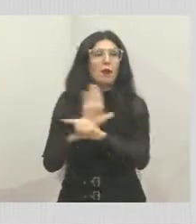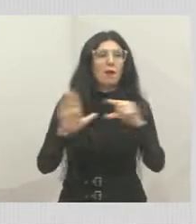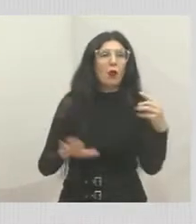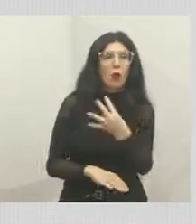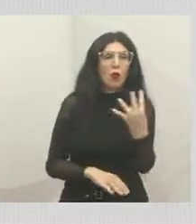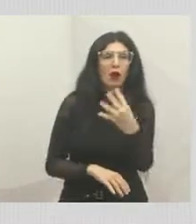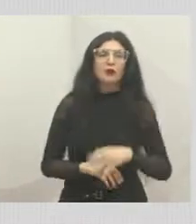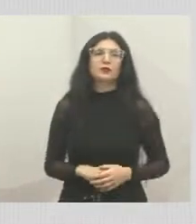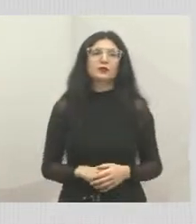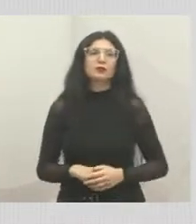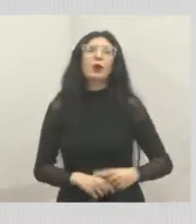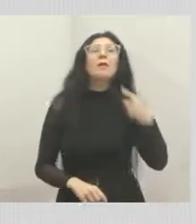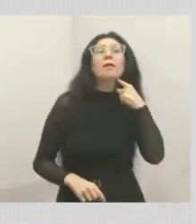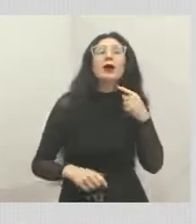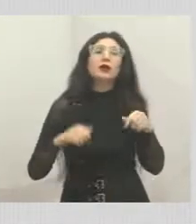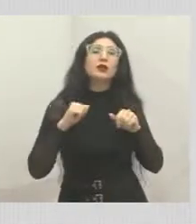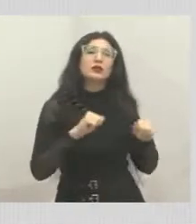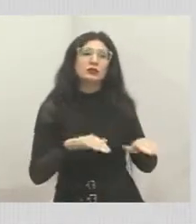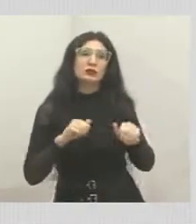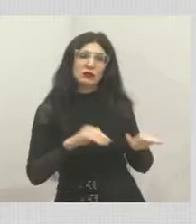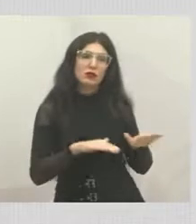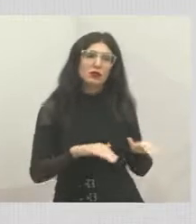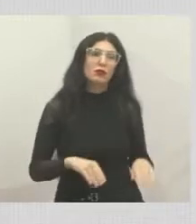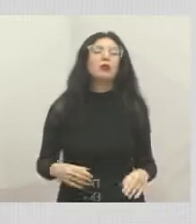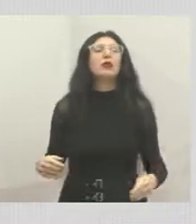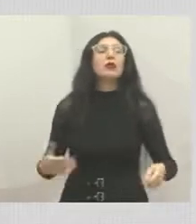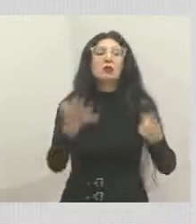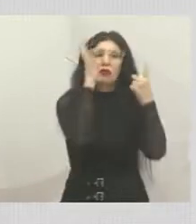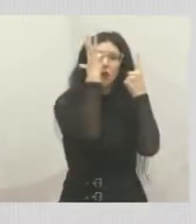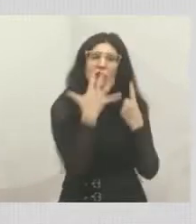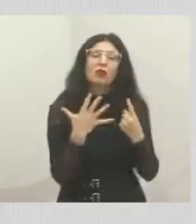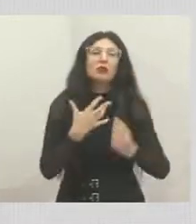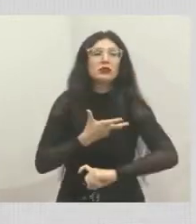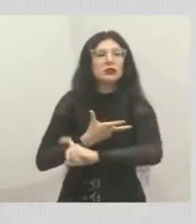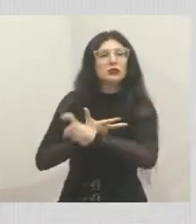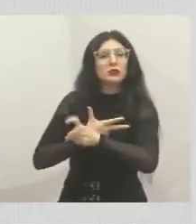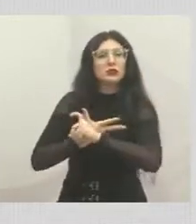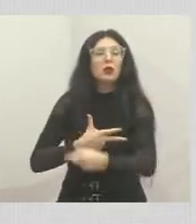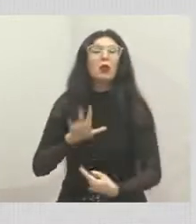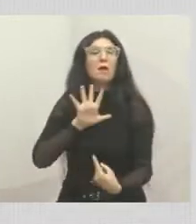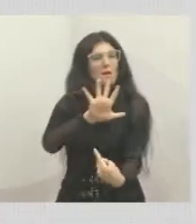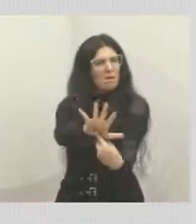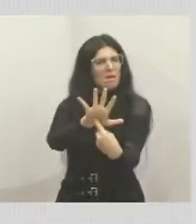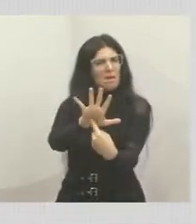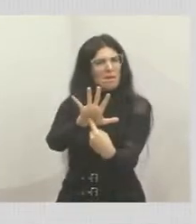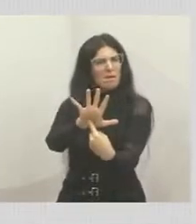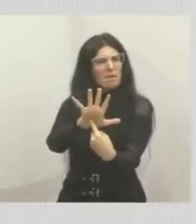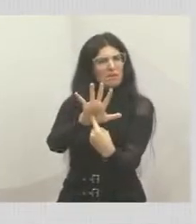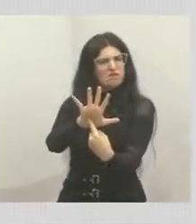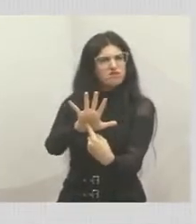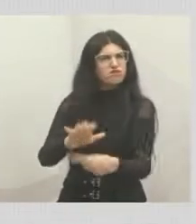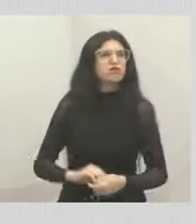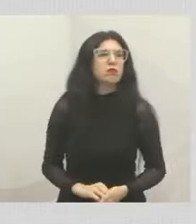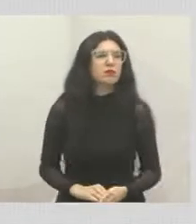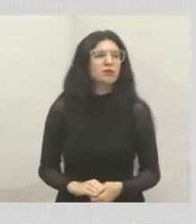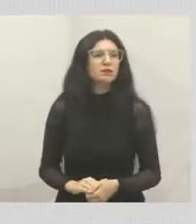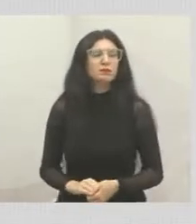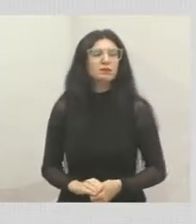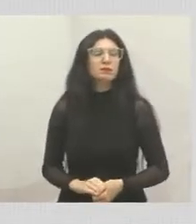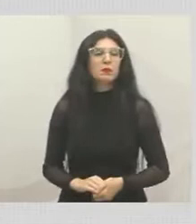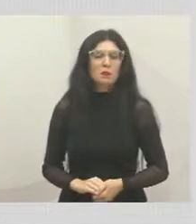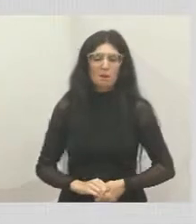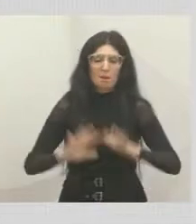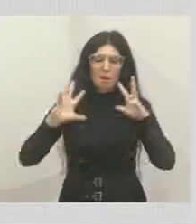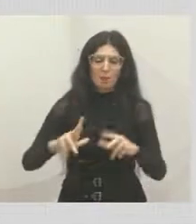meses de maio, setembro e fevereiro, o Poder Executivo demonstrará e avaliará o cumprimento das